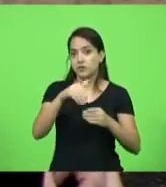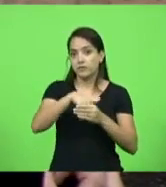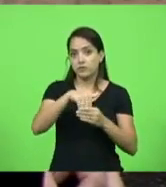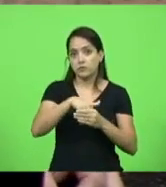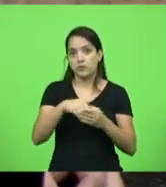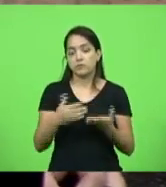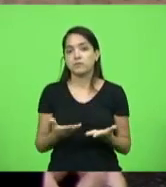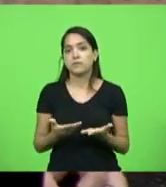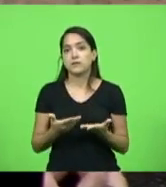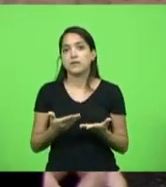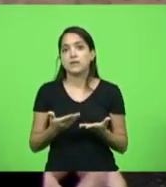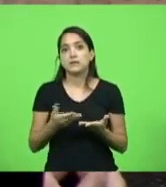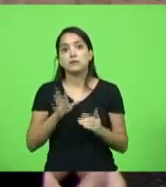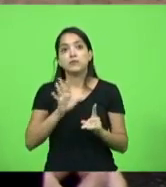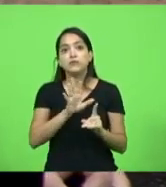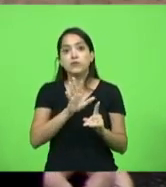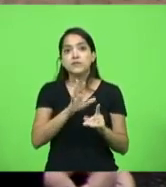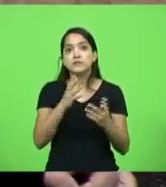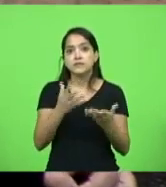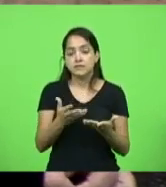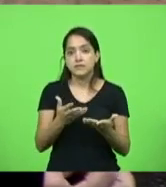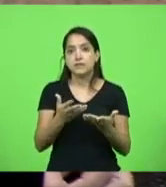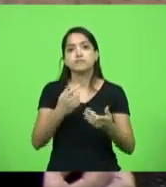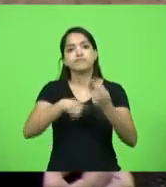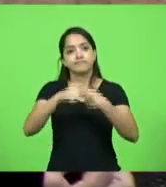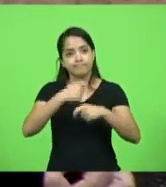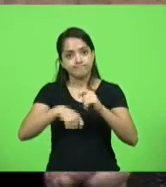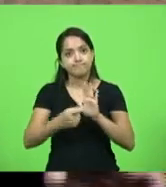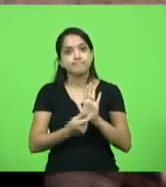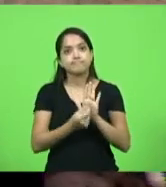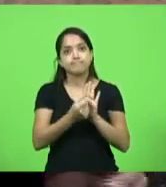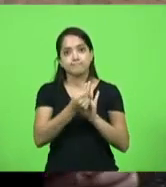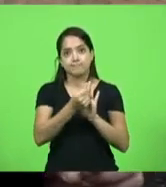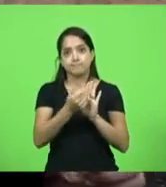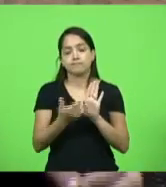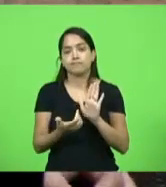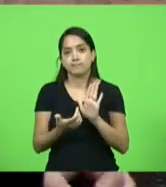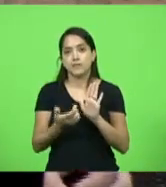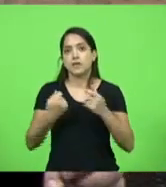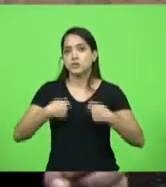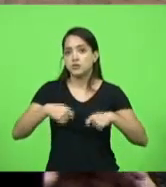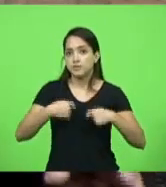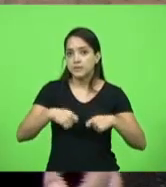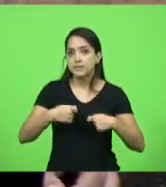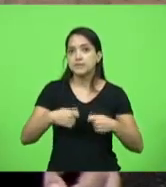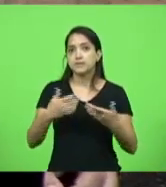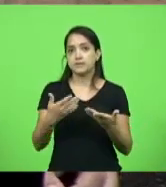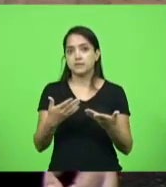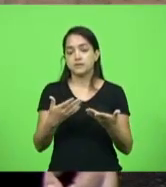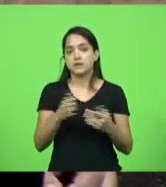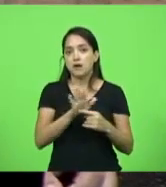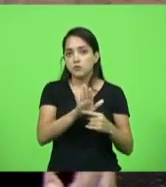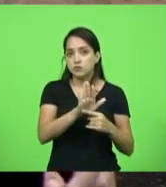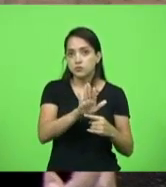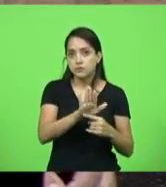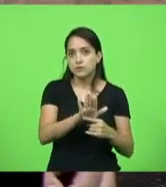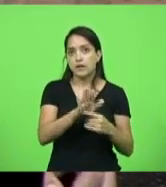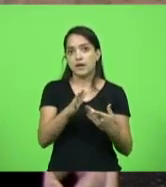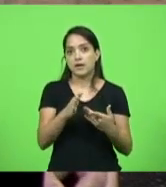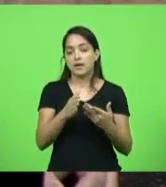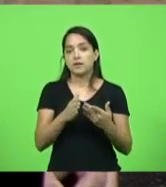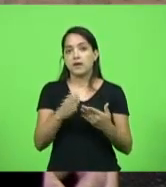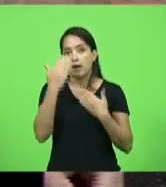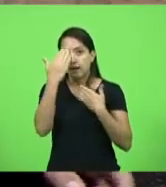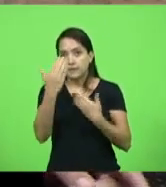né? Que influencia muito mais, inclusive, no orçamento do Estado. Então, vamos dar essa chance aí, vamos colocar isso aí. Agradeço que a